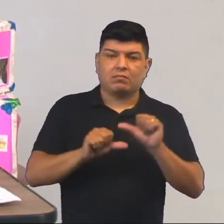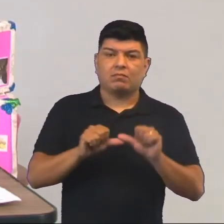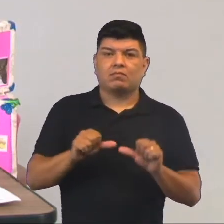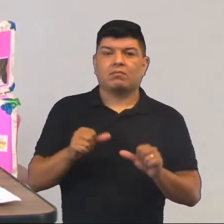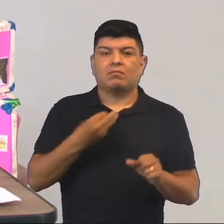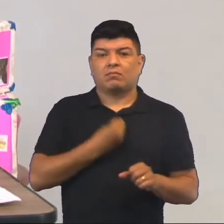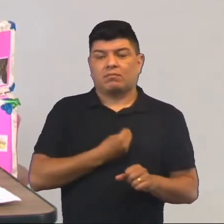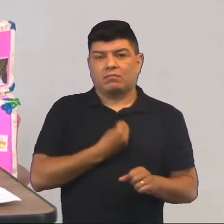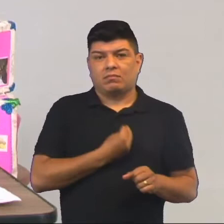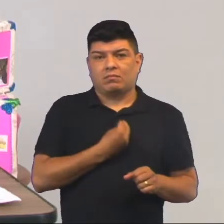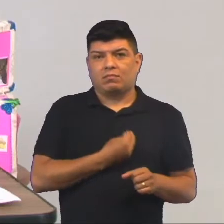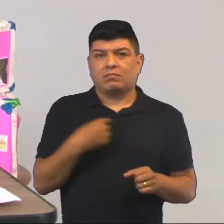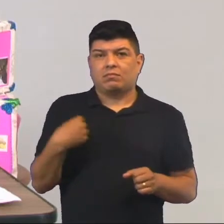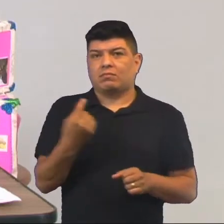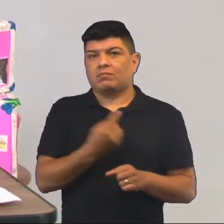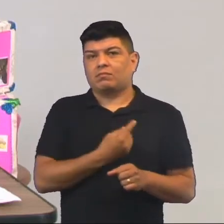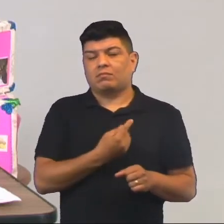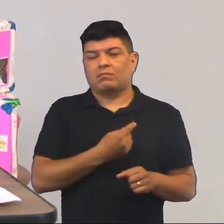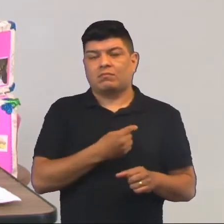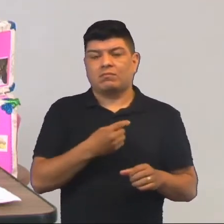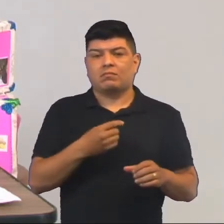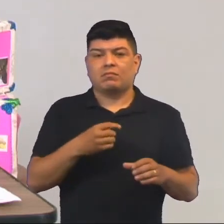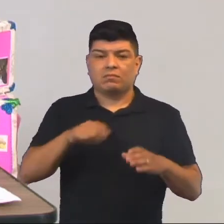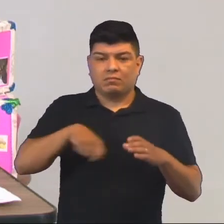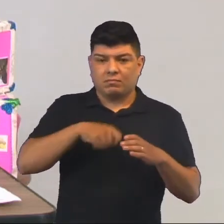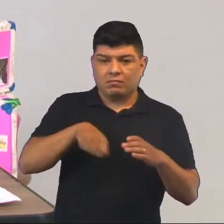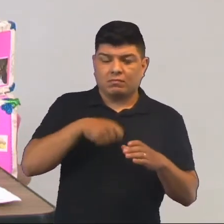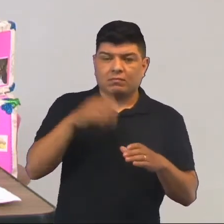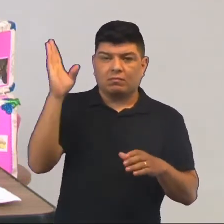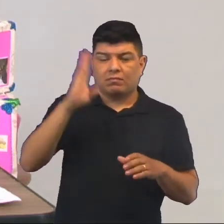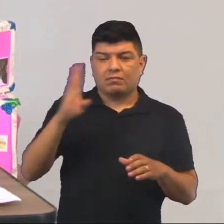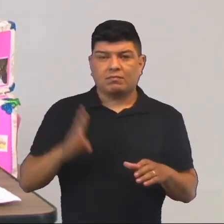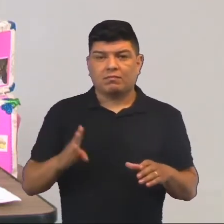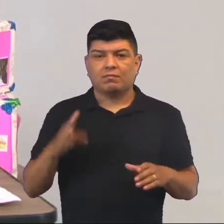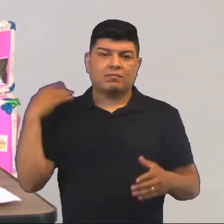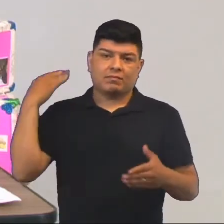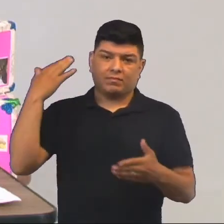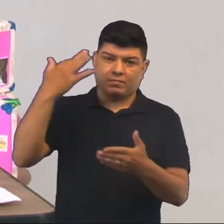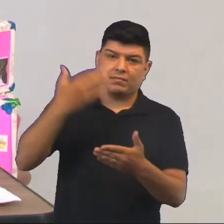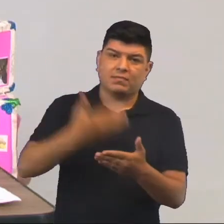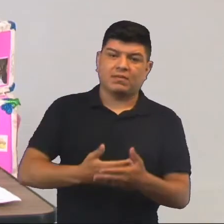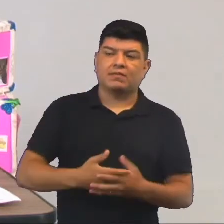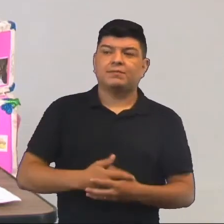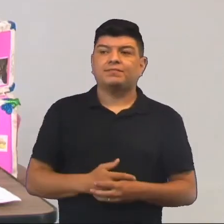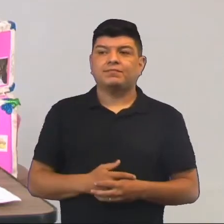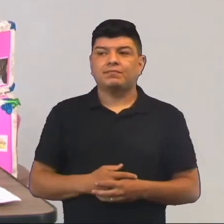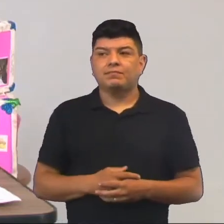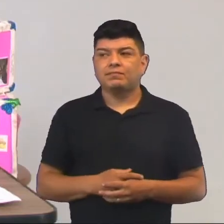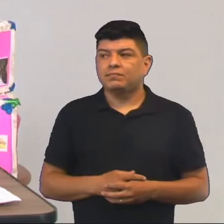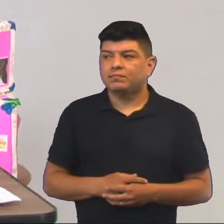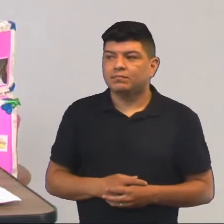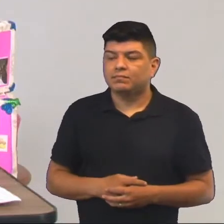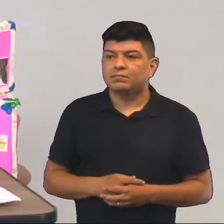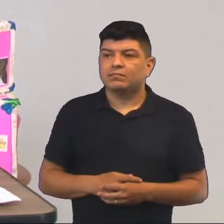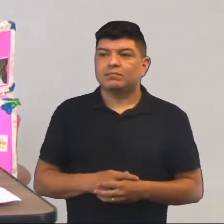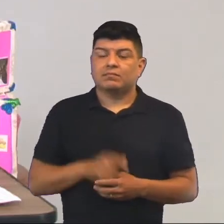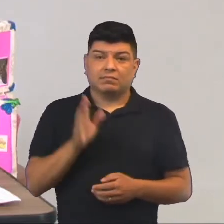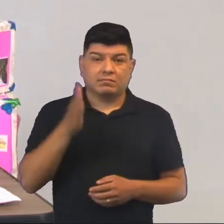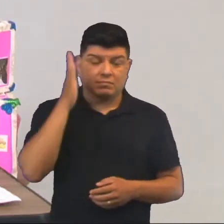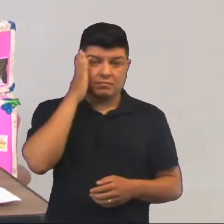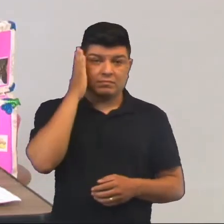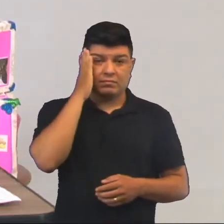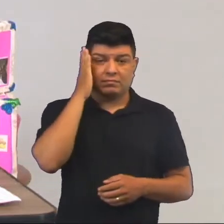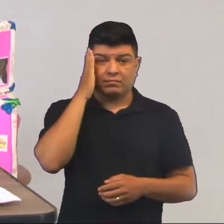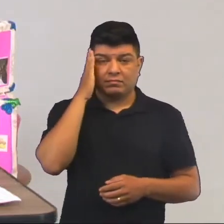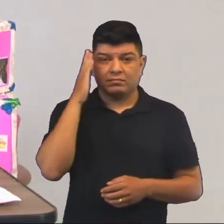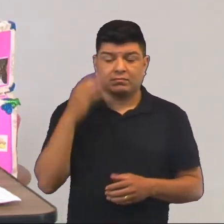está presente na nossa culinária, na culinária brasileira até os dias de hoje, certo? Então, nós já